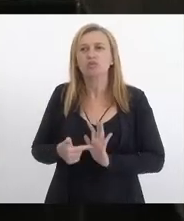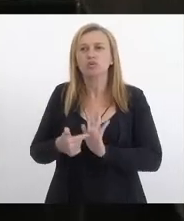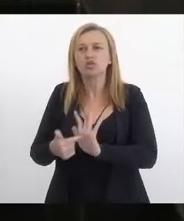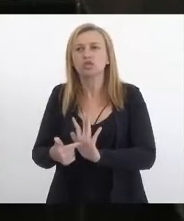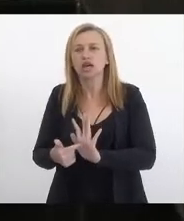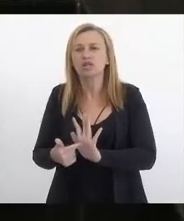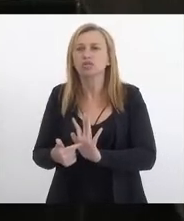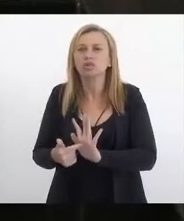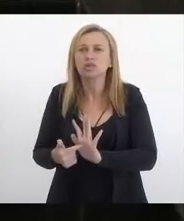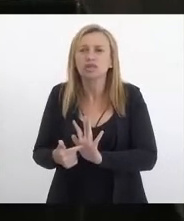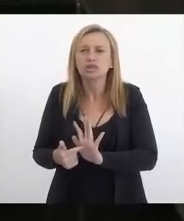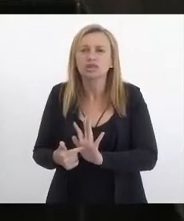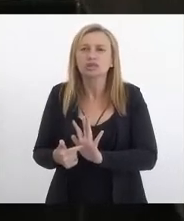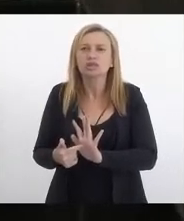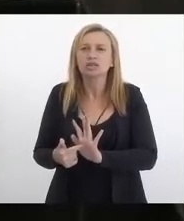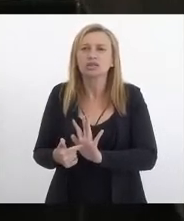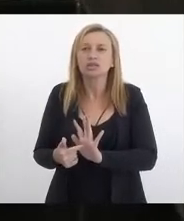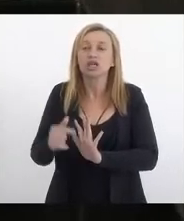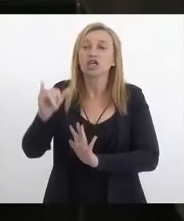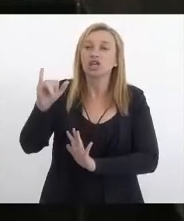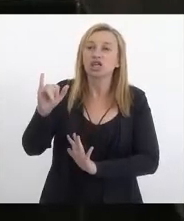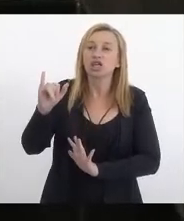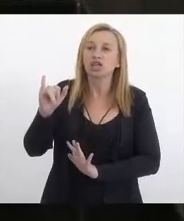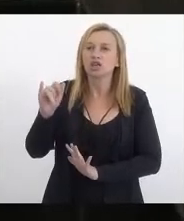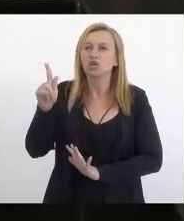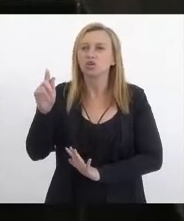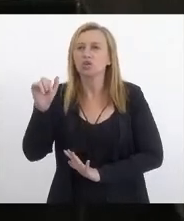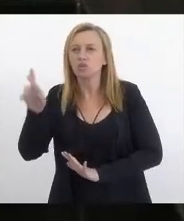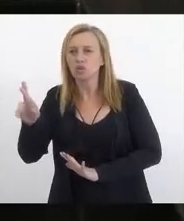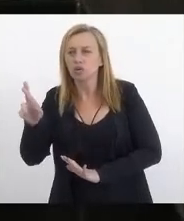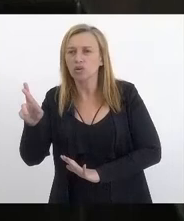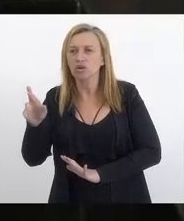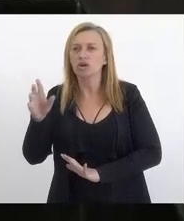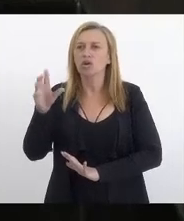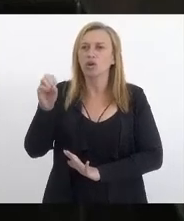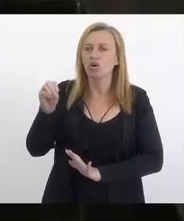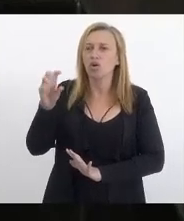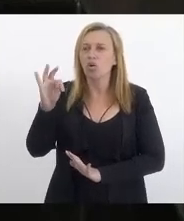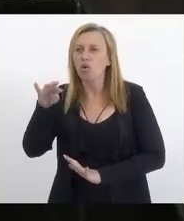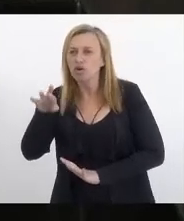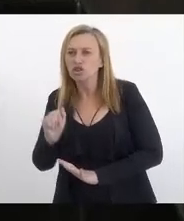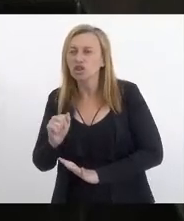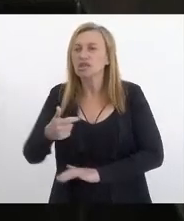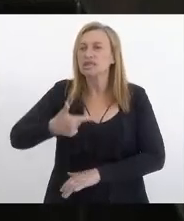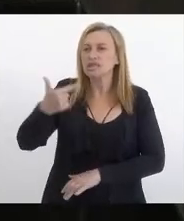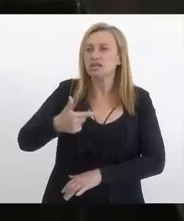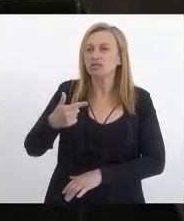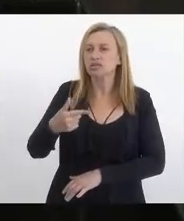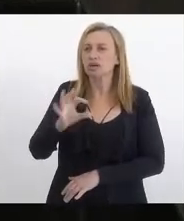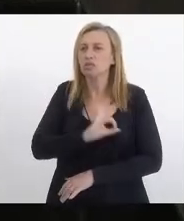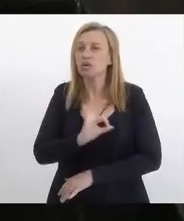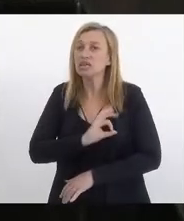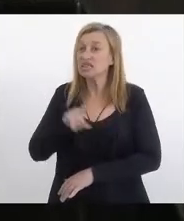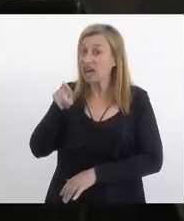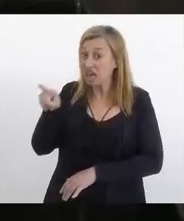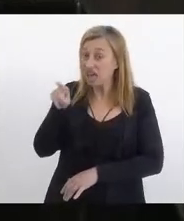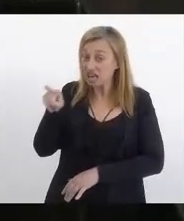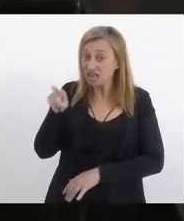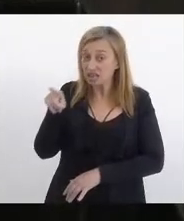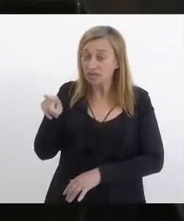como sendo Igor da Costa Coutinho. Segundo a polícia, teria sido ele